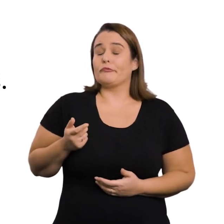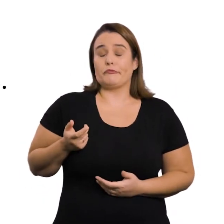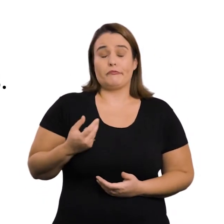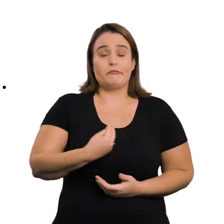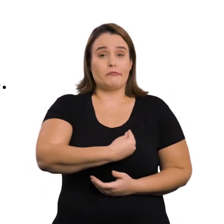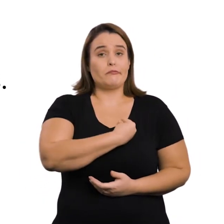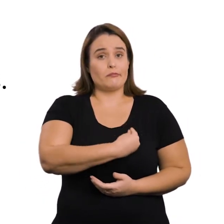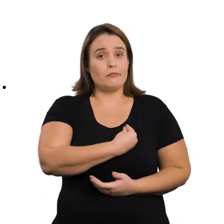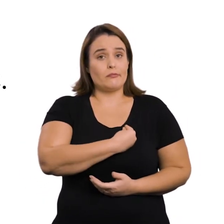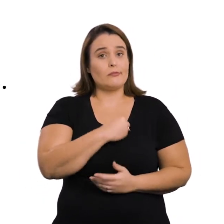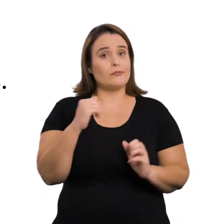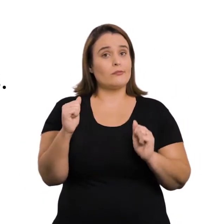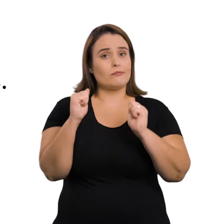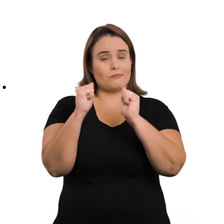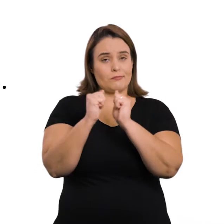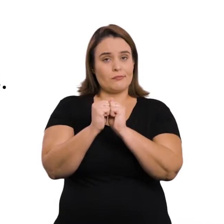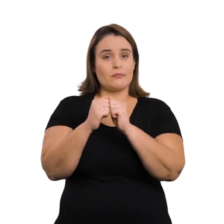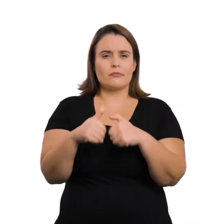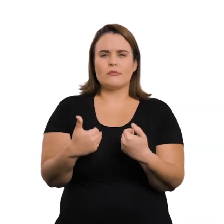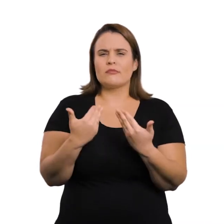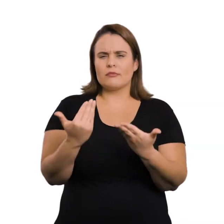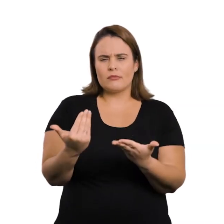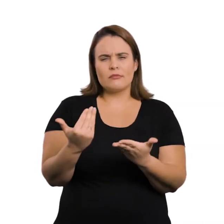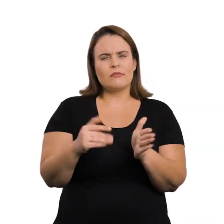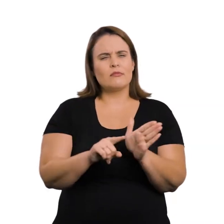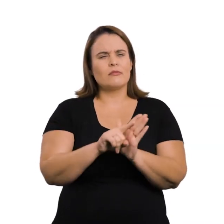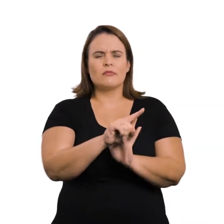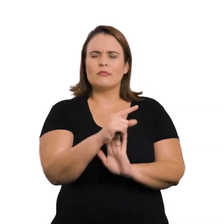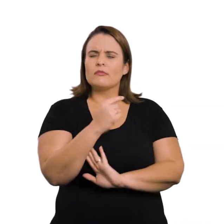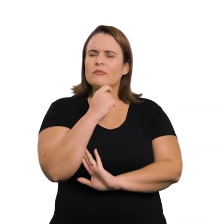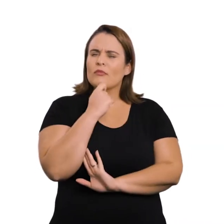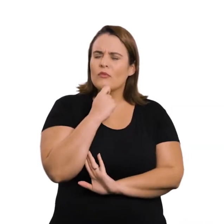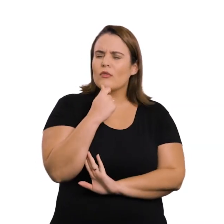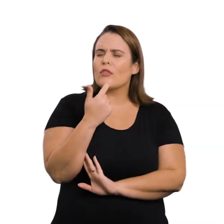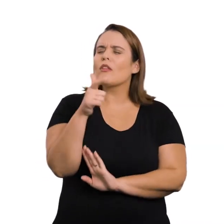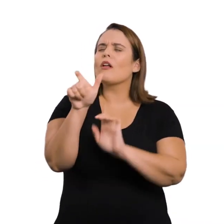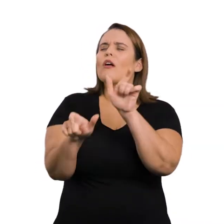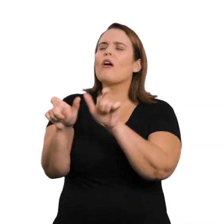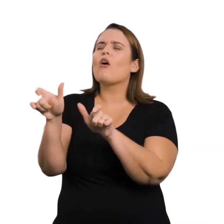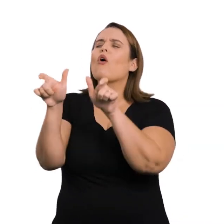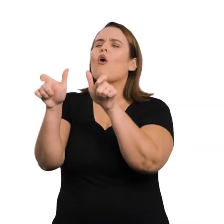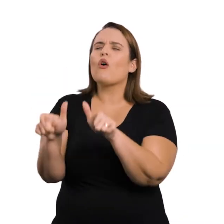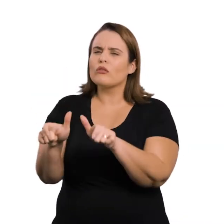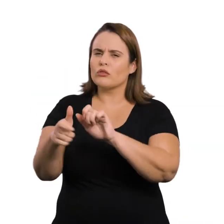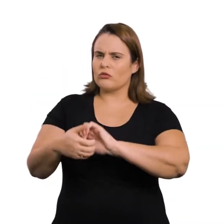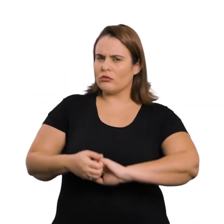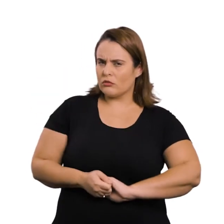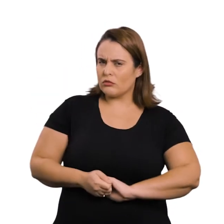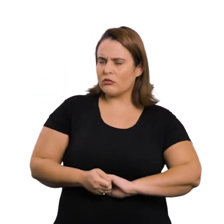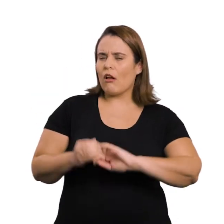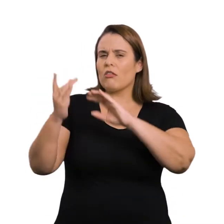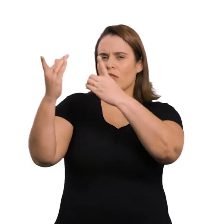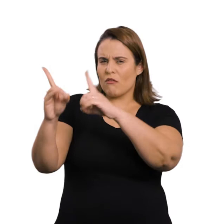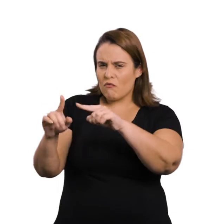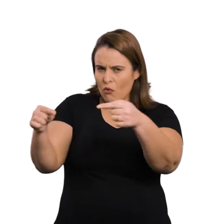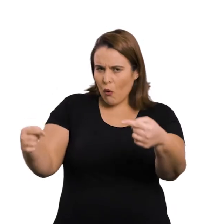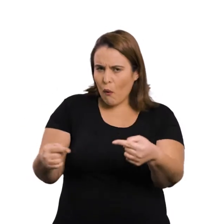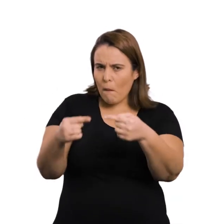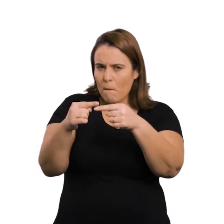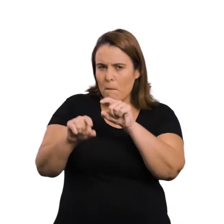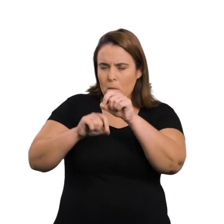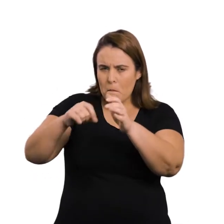nós convivemos com esse contingente. Cabe então perguntarmos: onde elas estão? Se a deficiência